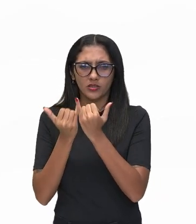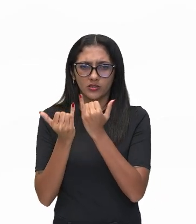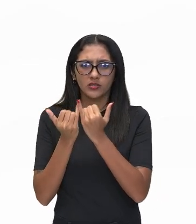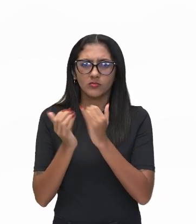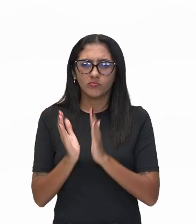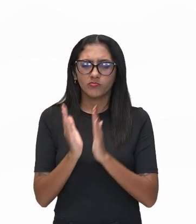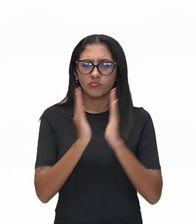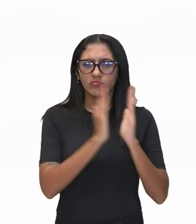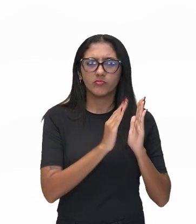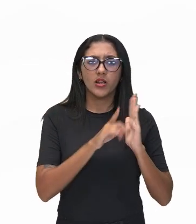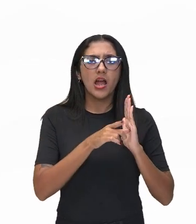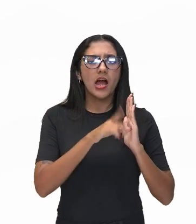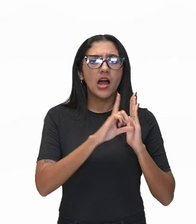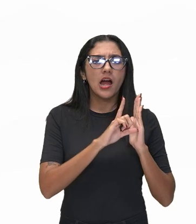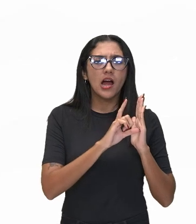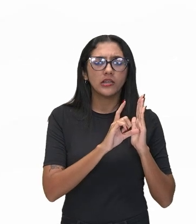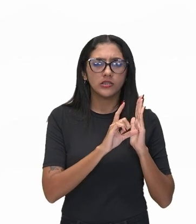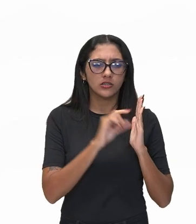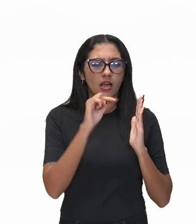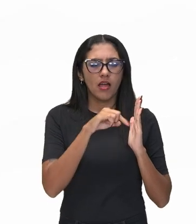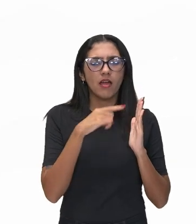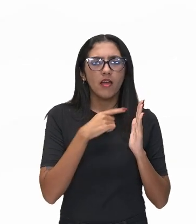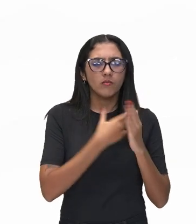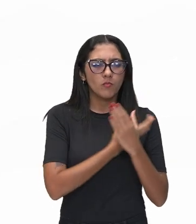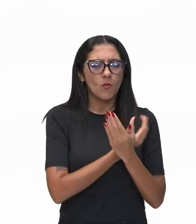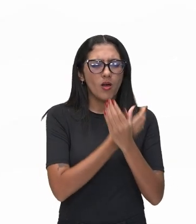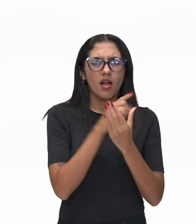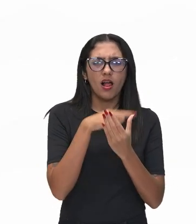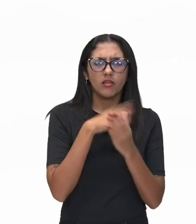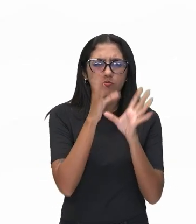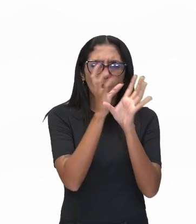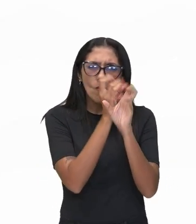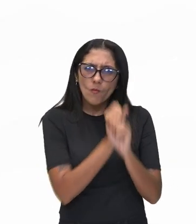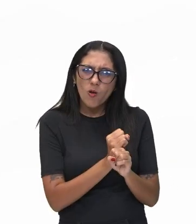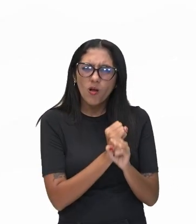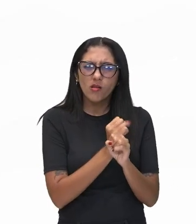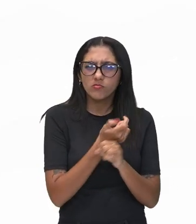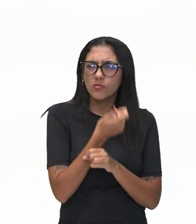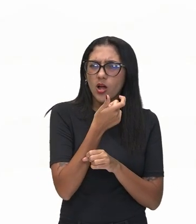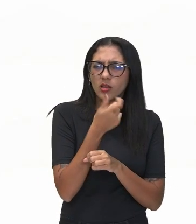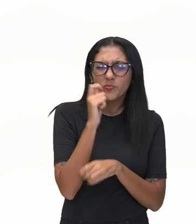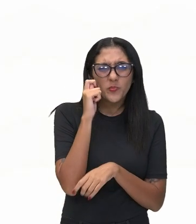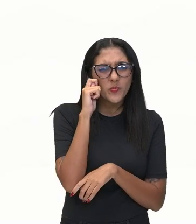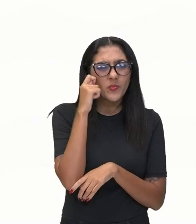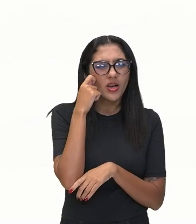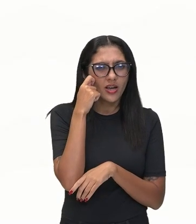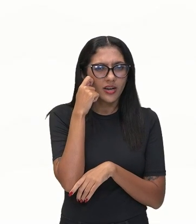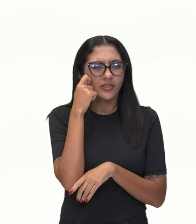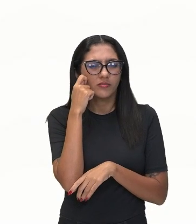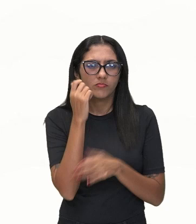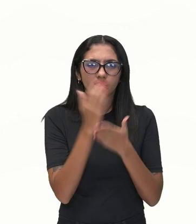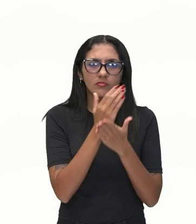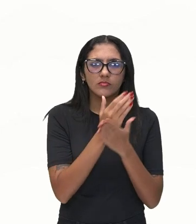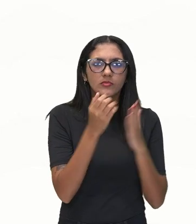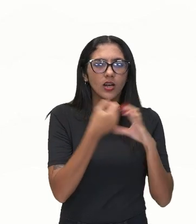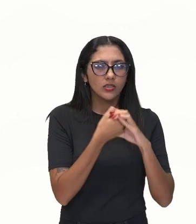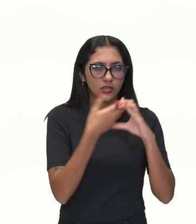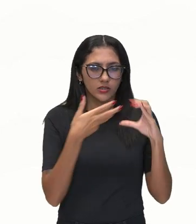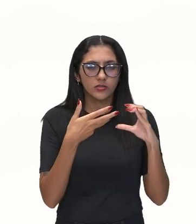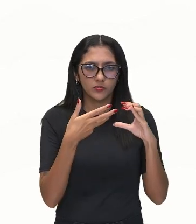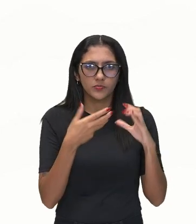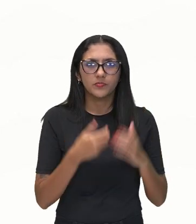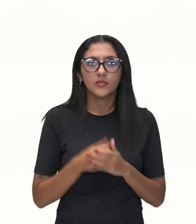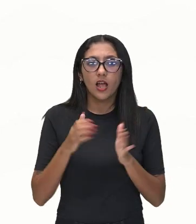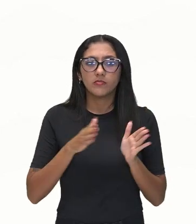uma mariposa, tem uma mariposa escura, né, no ambiente, né, com algumas características, e olha